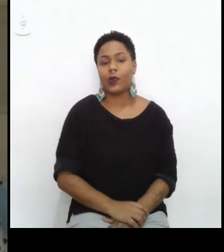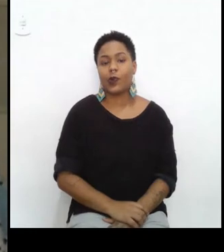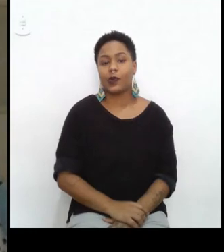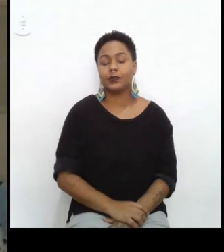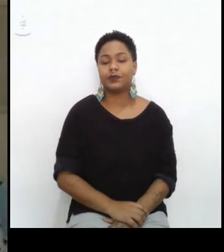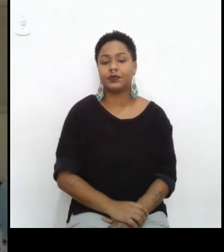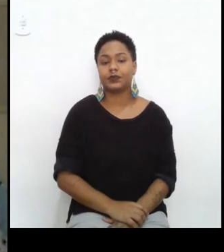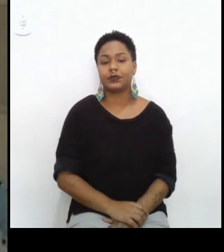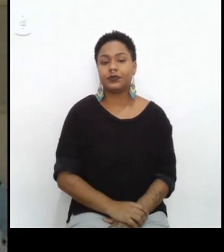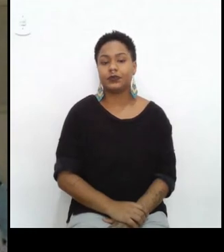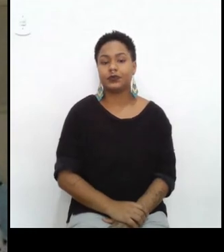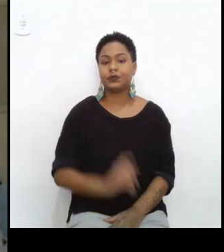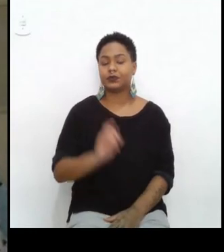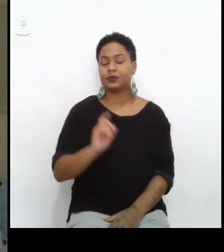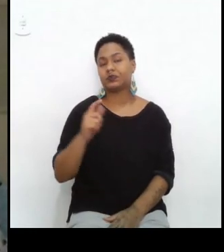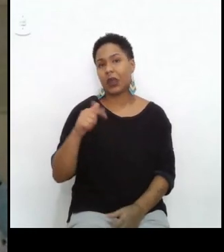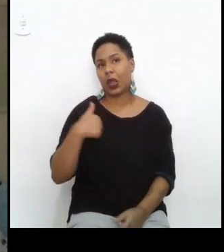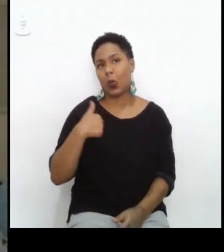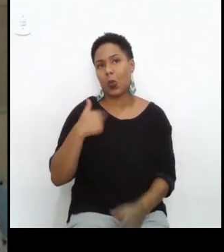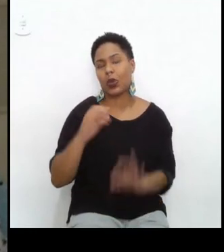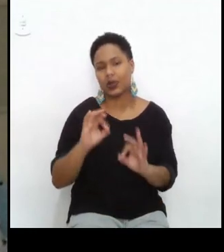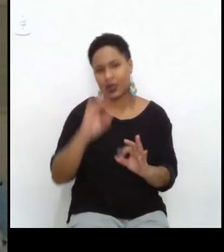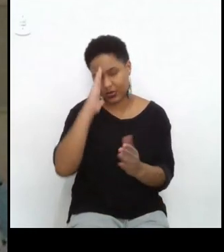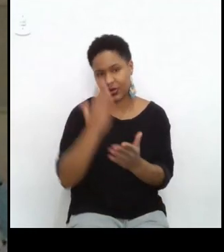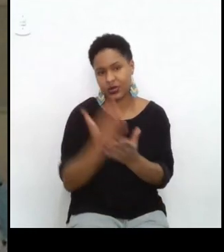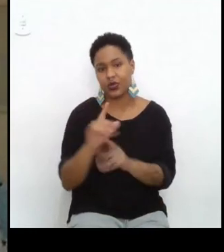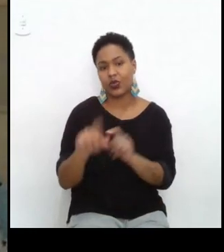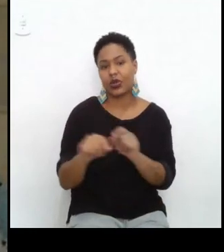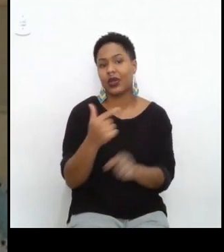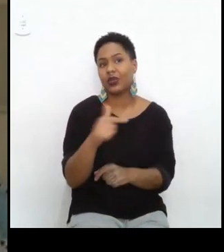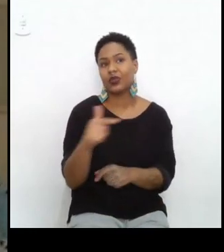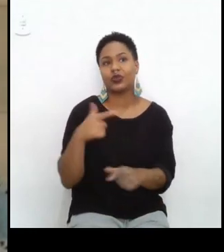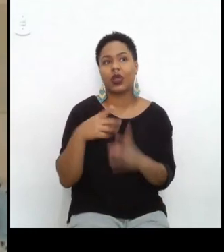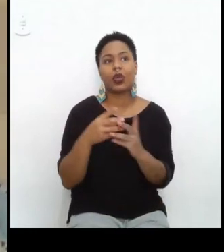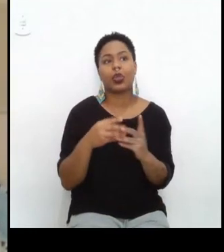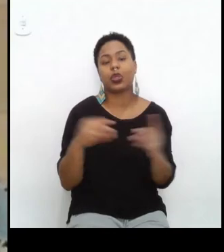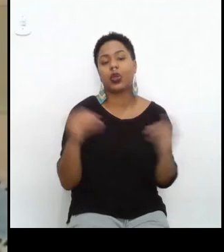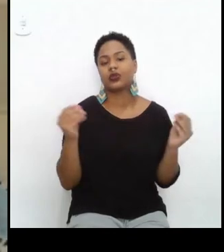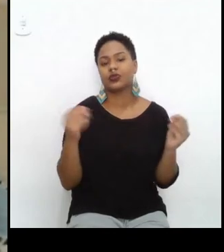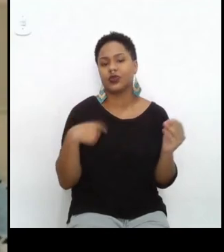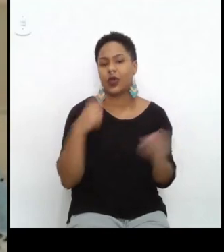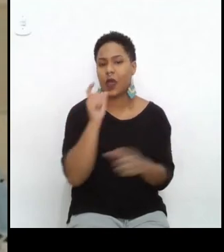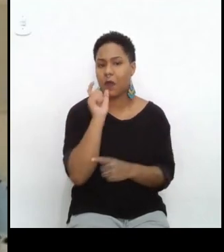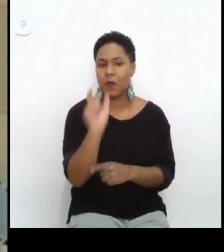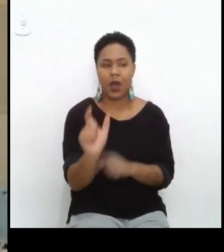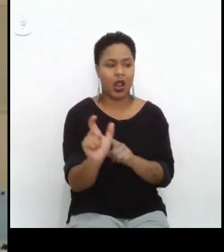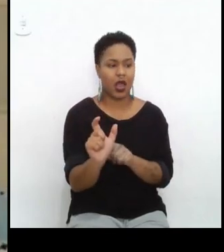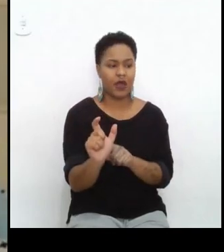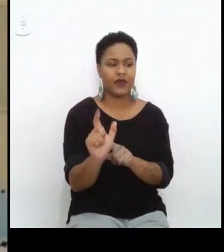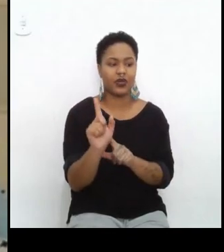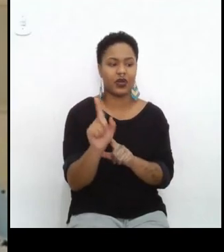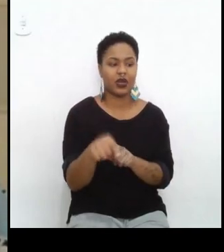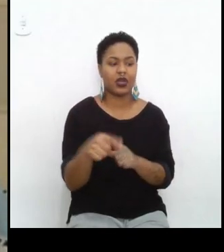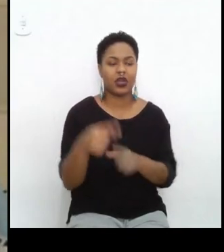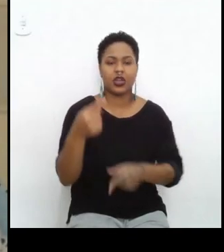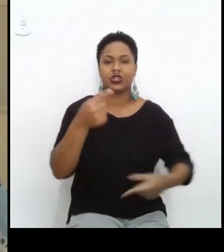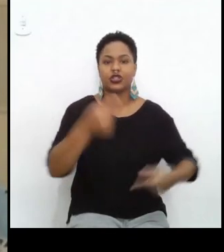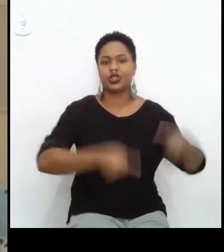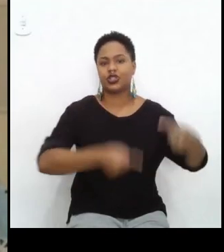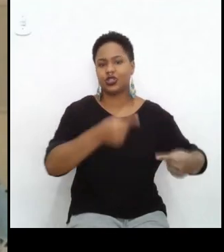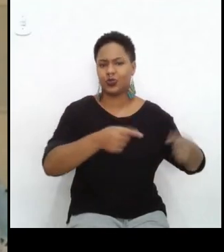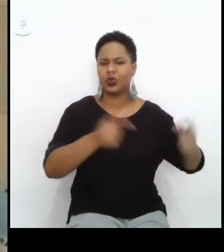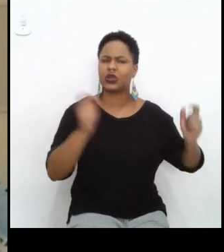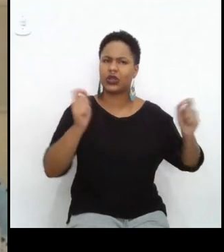primeiro que eu acho que essa que não tem nada Sutil assim na palavra né E nessa disputa eu acho que ela pode ser